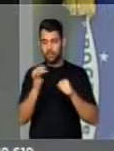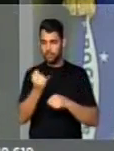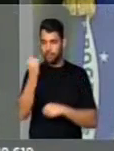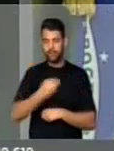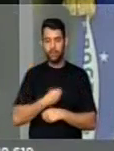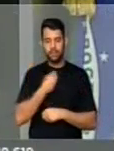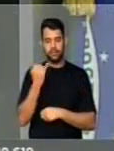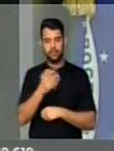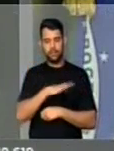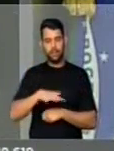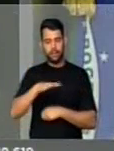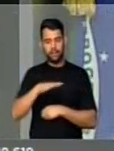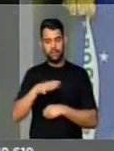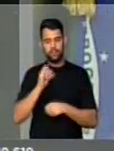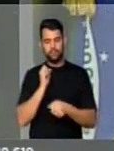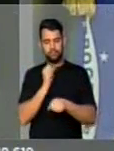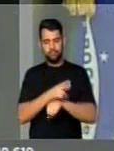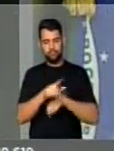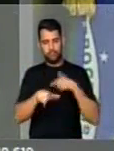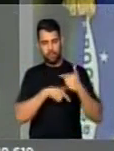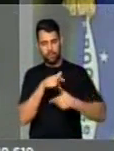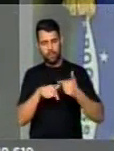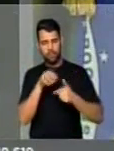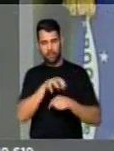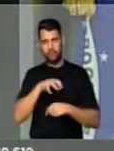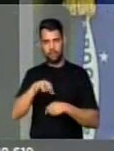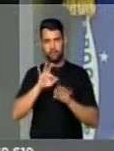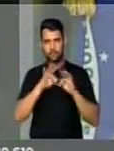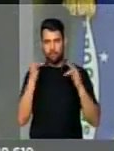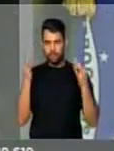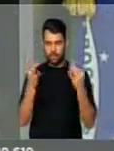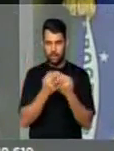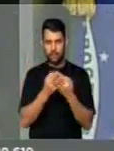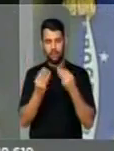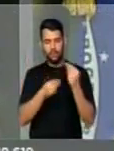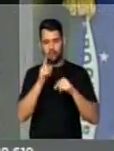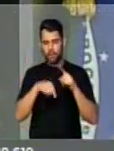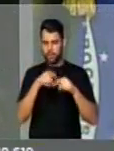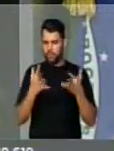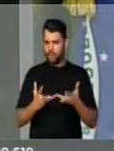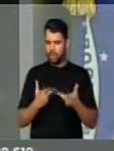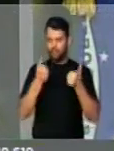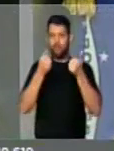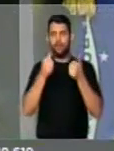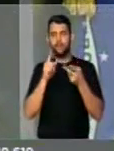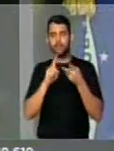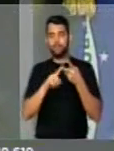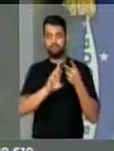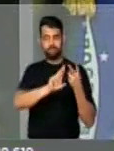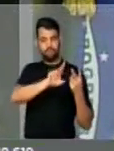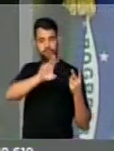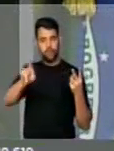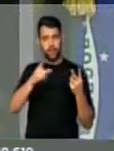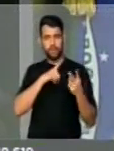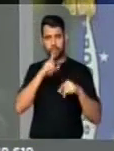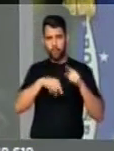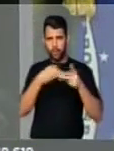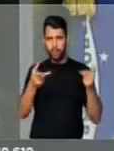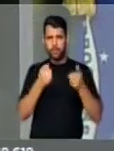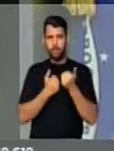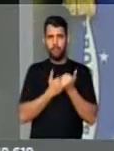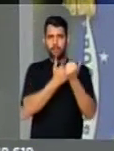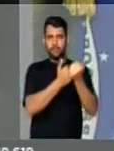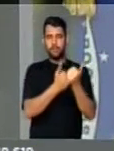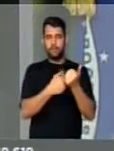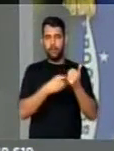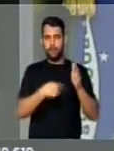importante fator de geração de renda para a agricultura familiar, com produtos de qualidade e diferenciados que são oferecidos